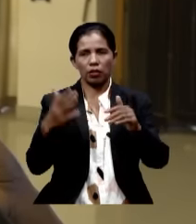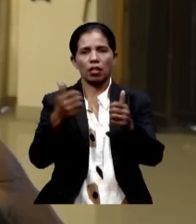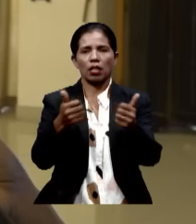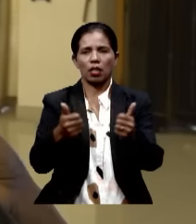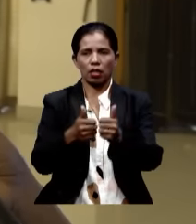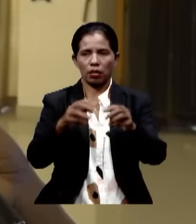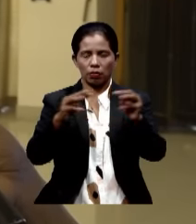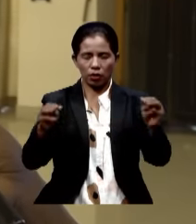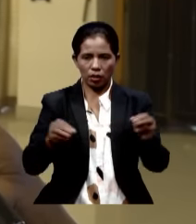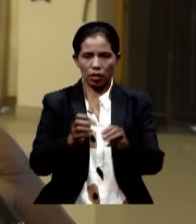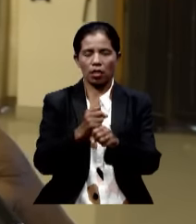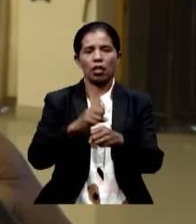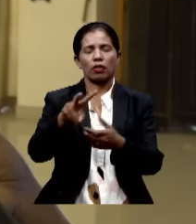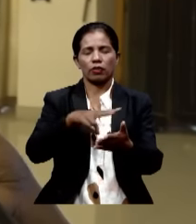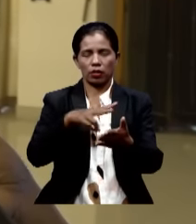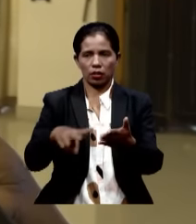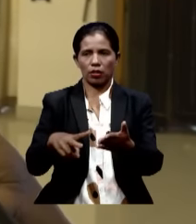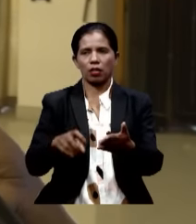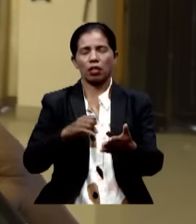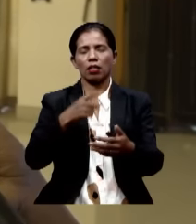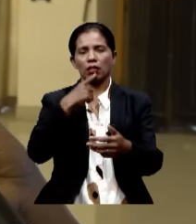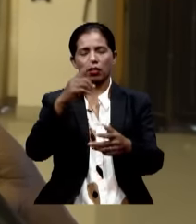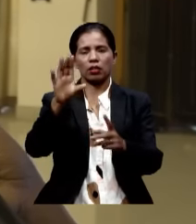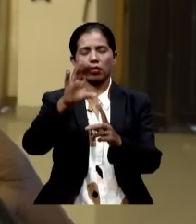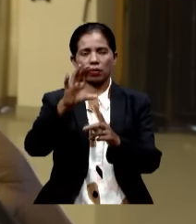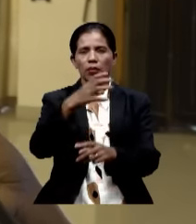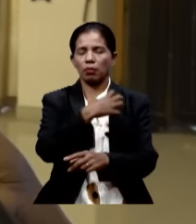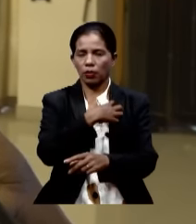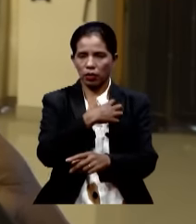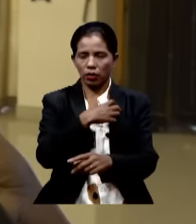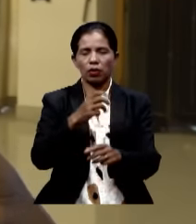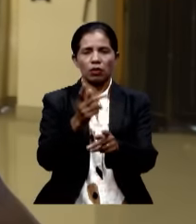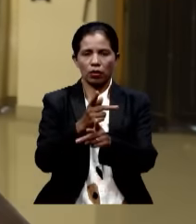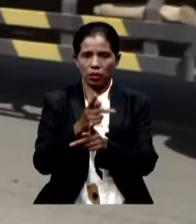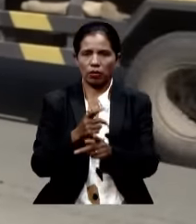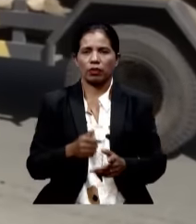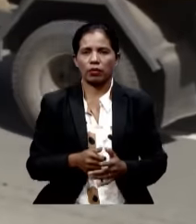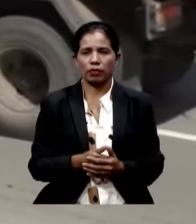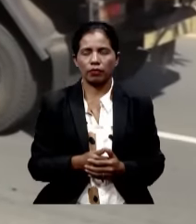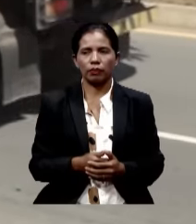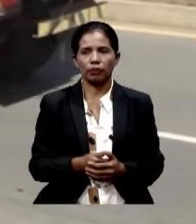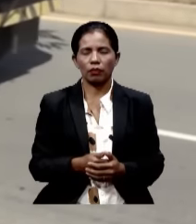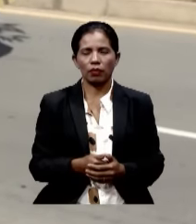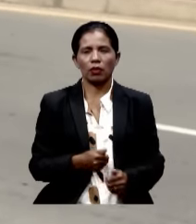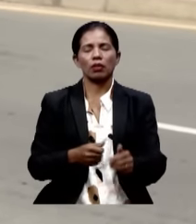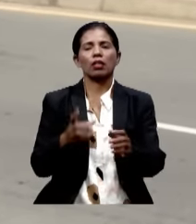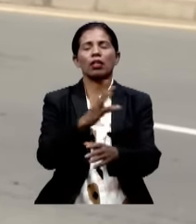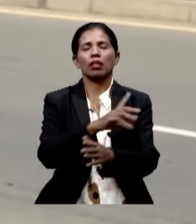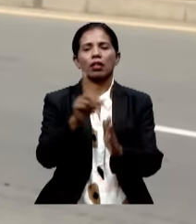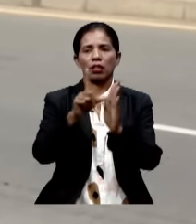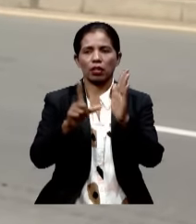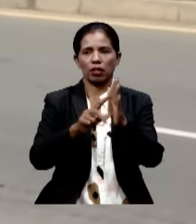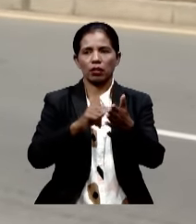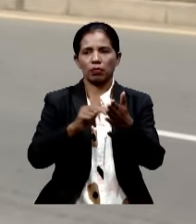marcial, será a violência, né? Ou até o comandante-geral da polícia, cuidado. Tuir decreto lei número